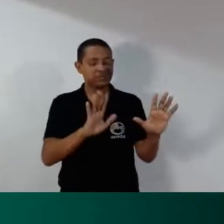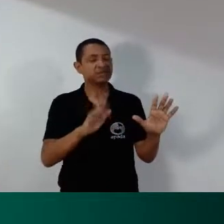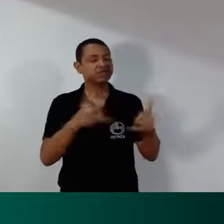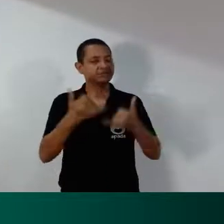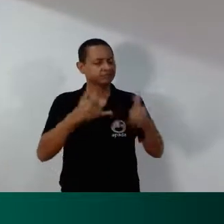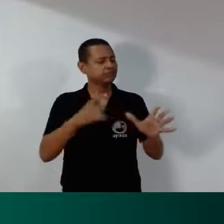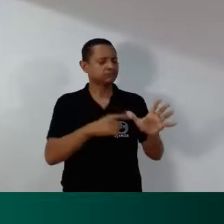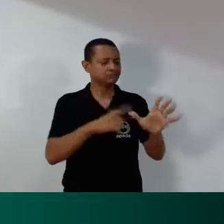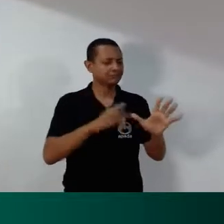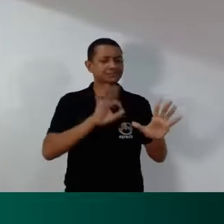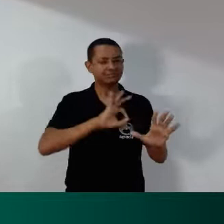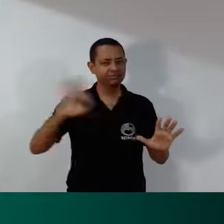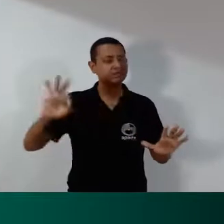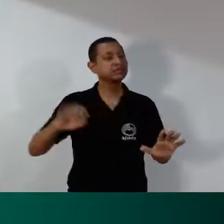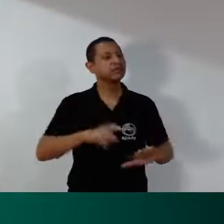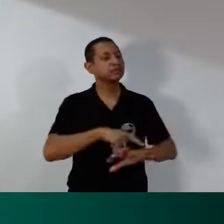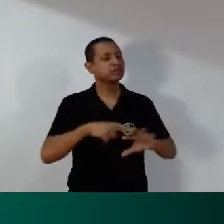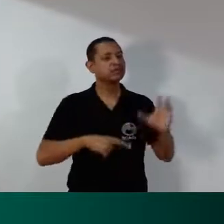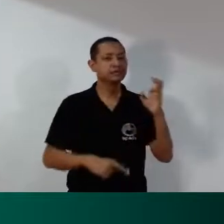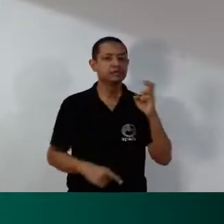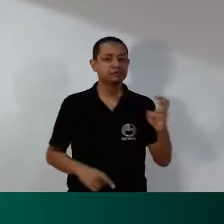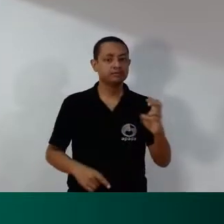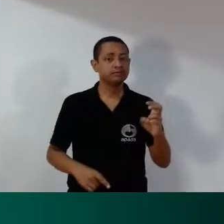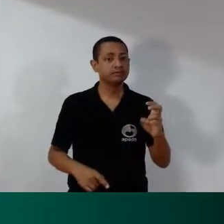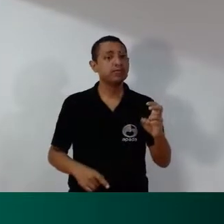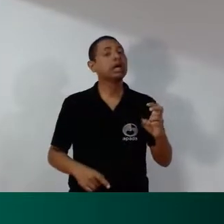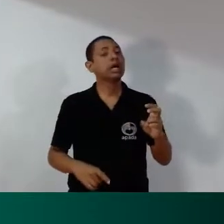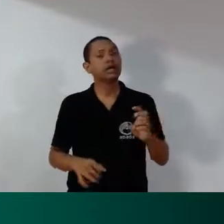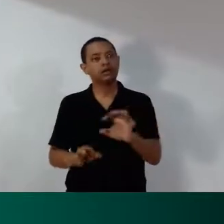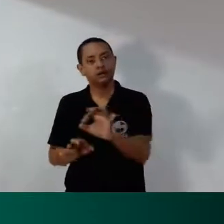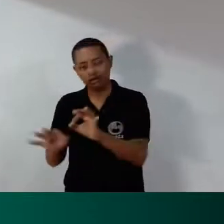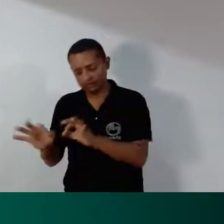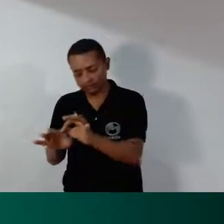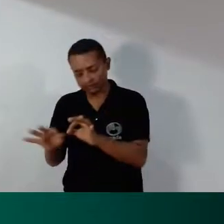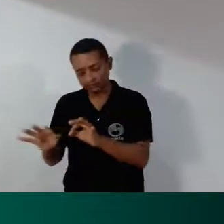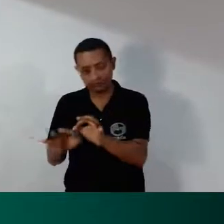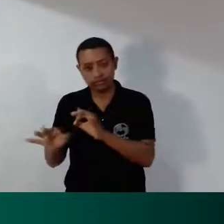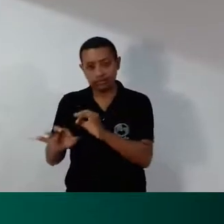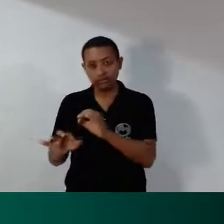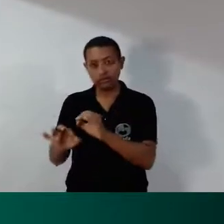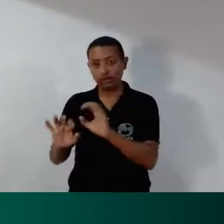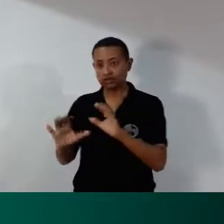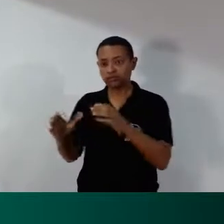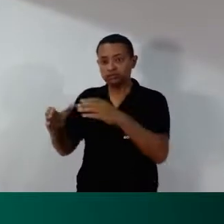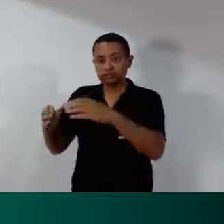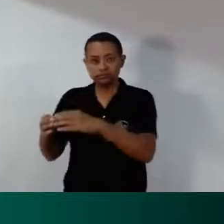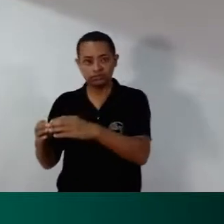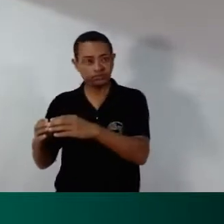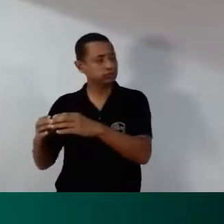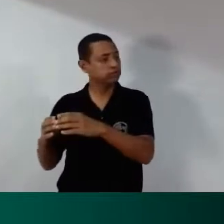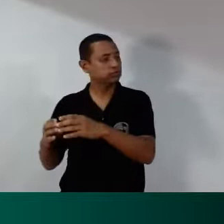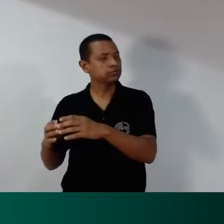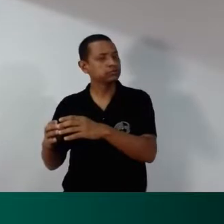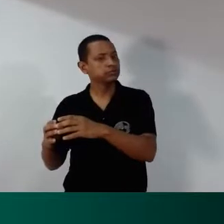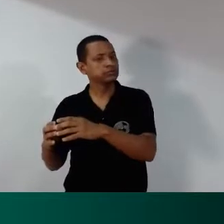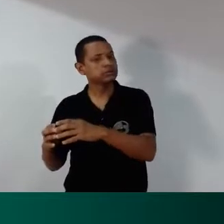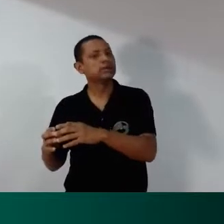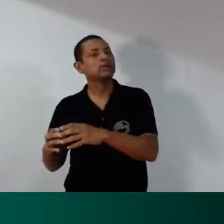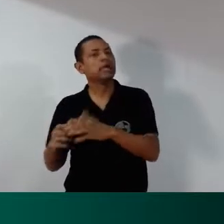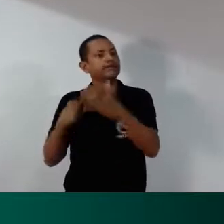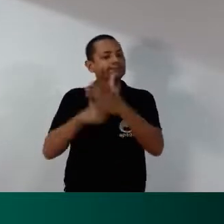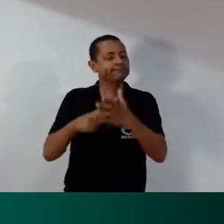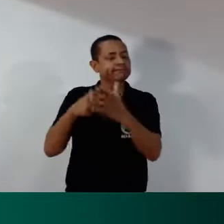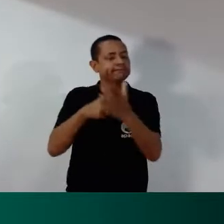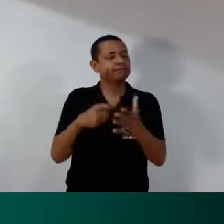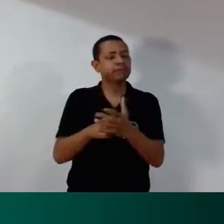o cara que organizou os Comerciantes contra operação do ônibus no Maria Tomasi todos ganharam casas de projetos